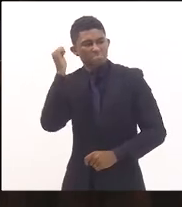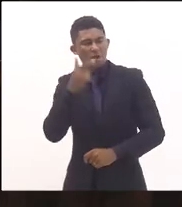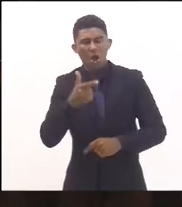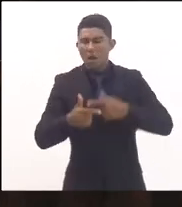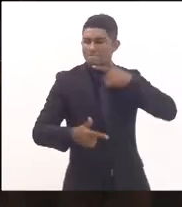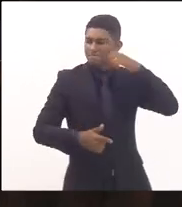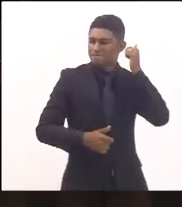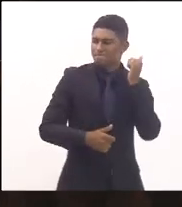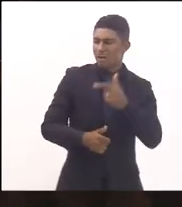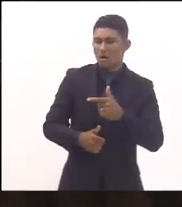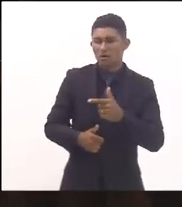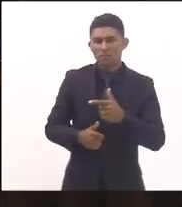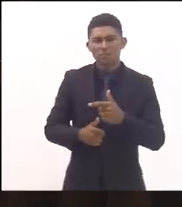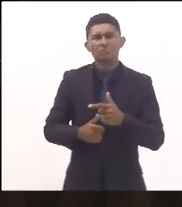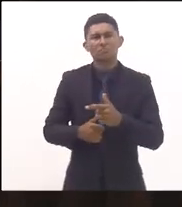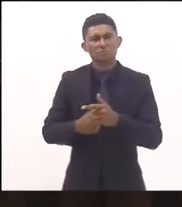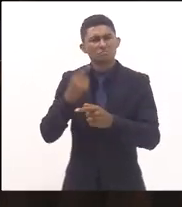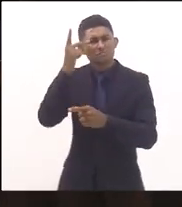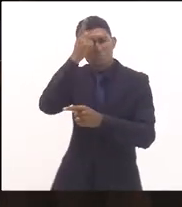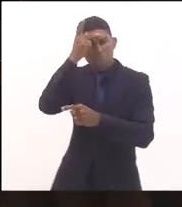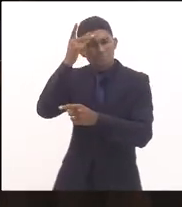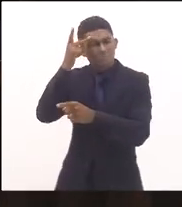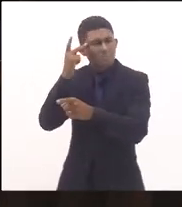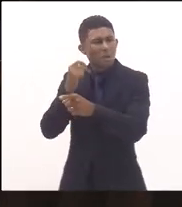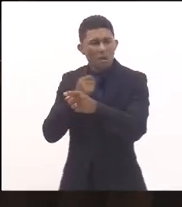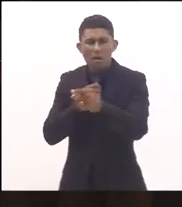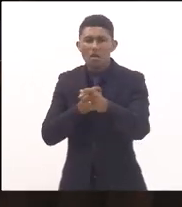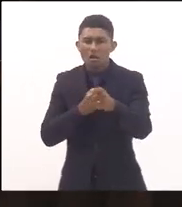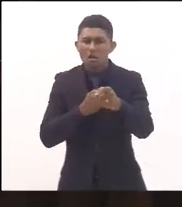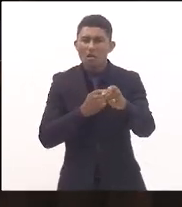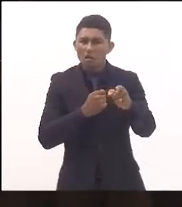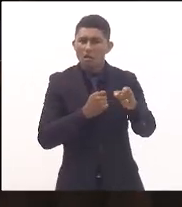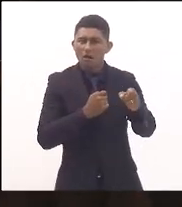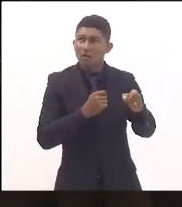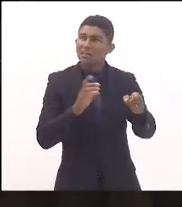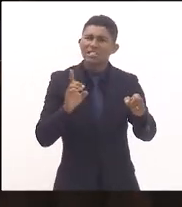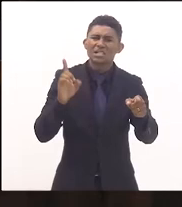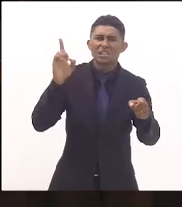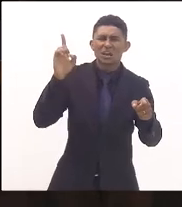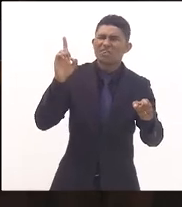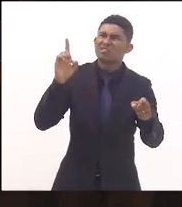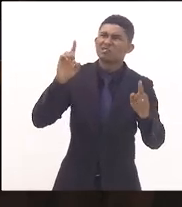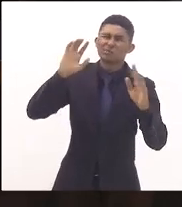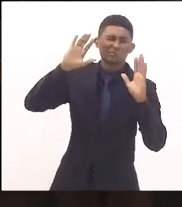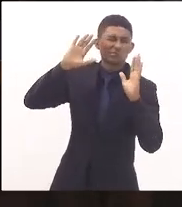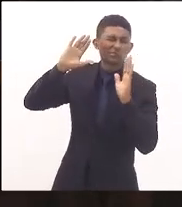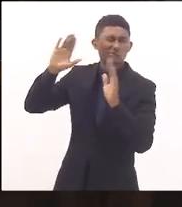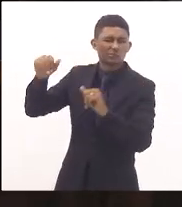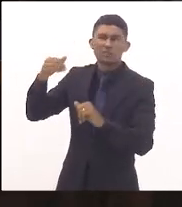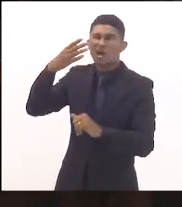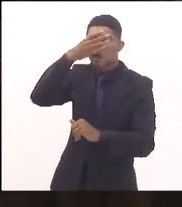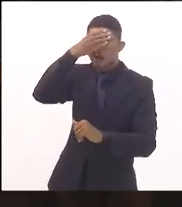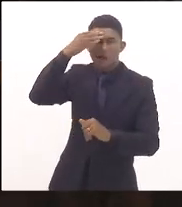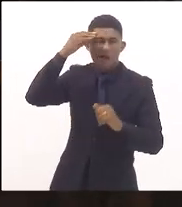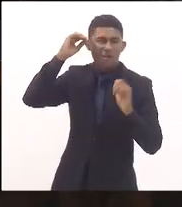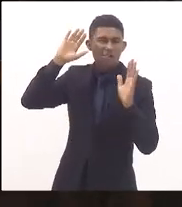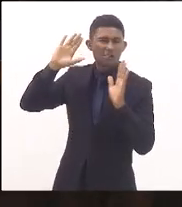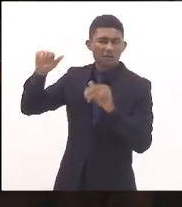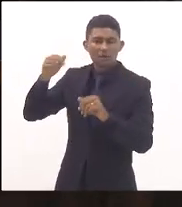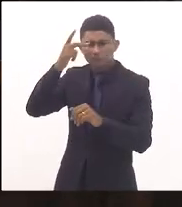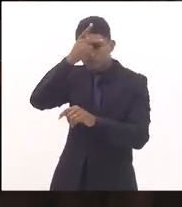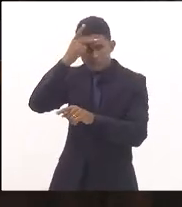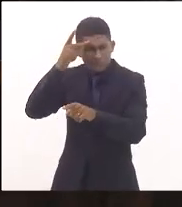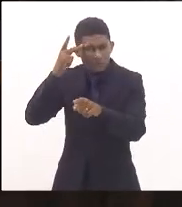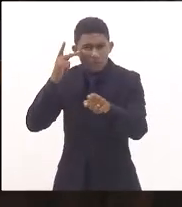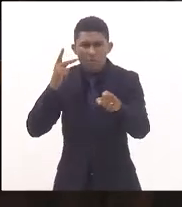as pessoas têm esquecido o criador a cobra muito mas não